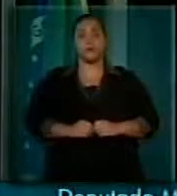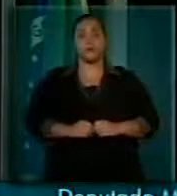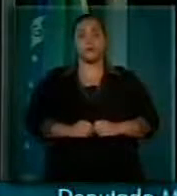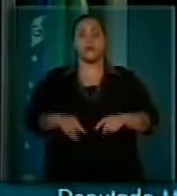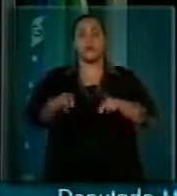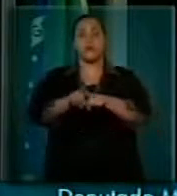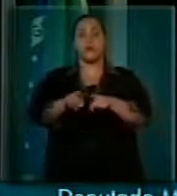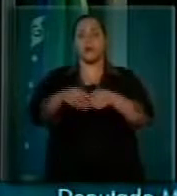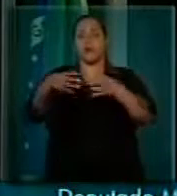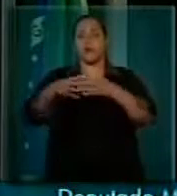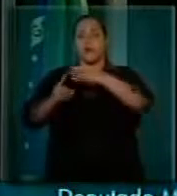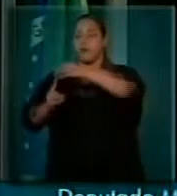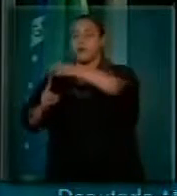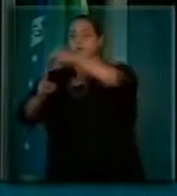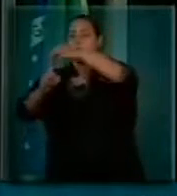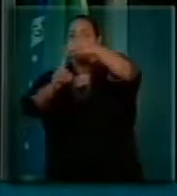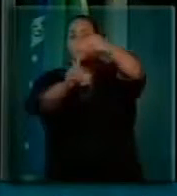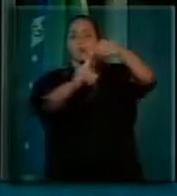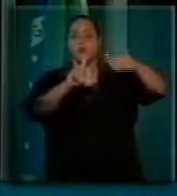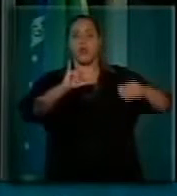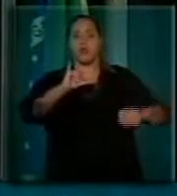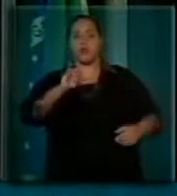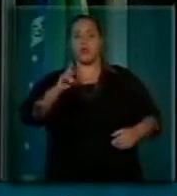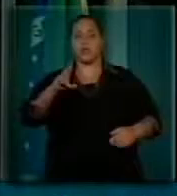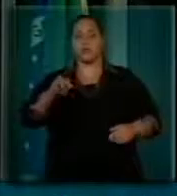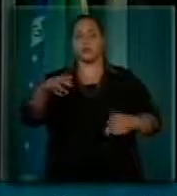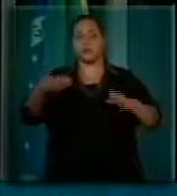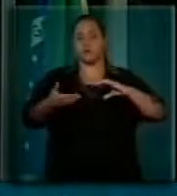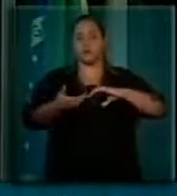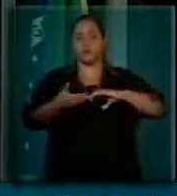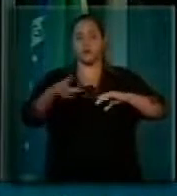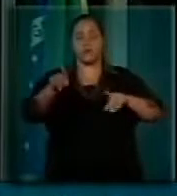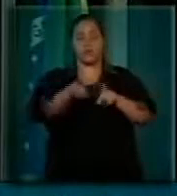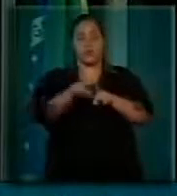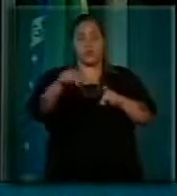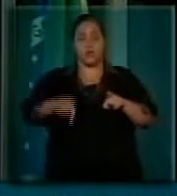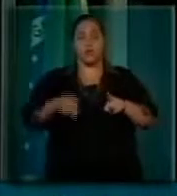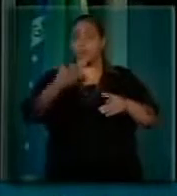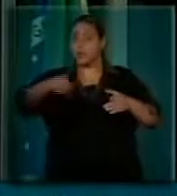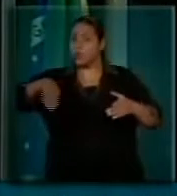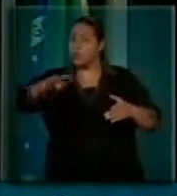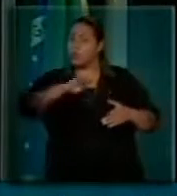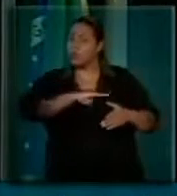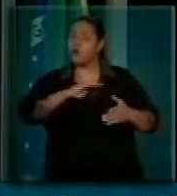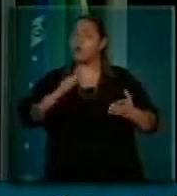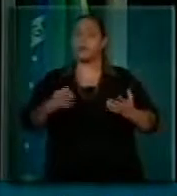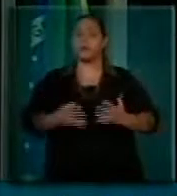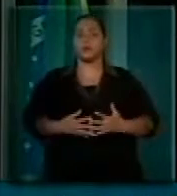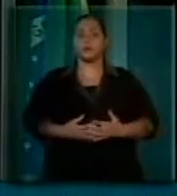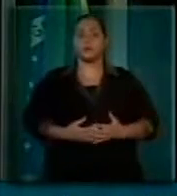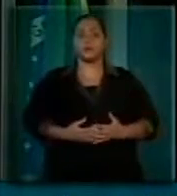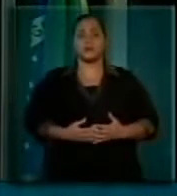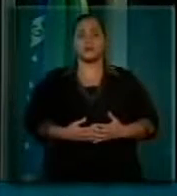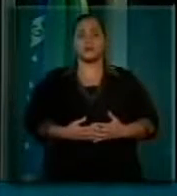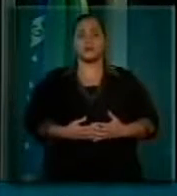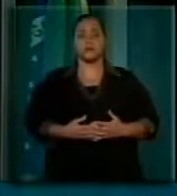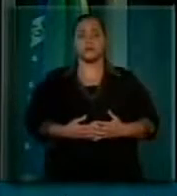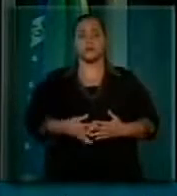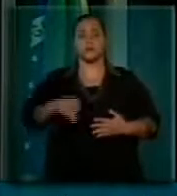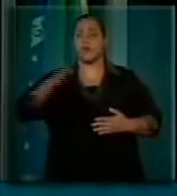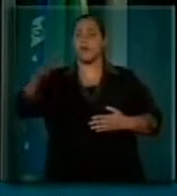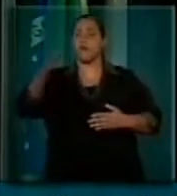aos líderes do Congresso Nacional, que nós procuramos todos